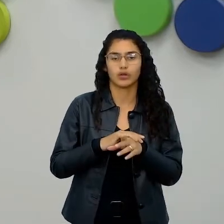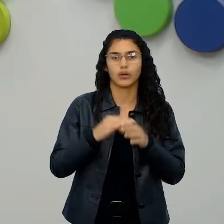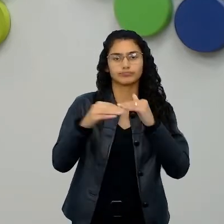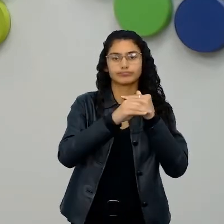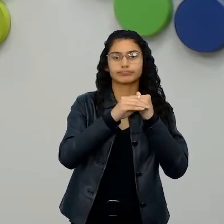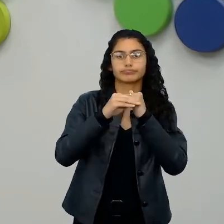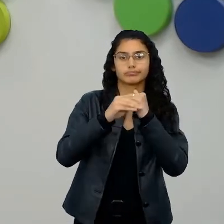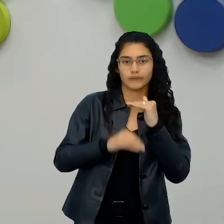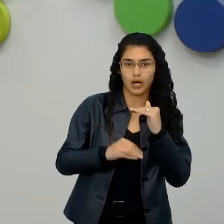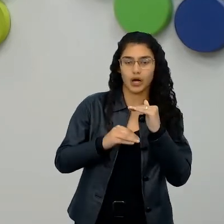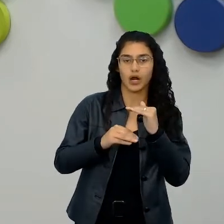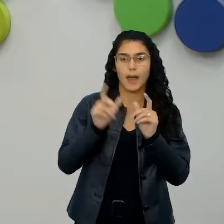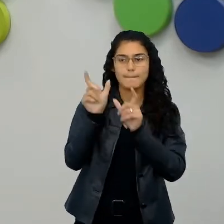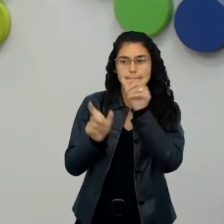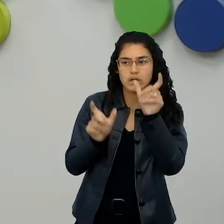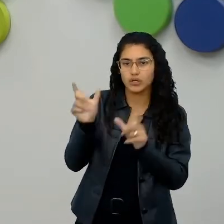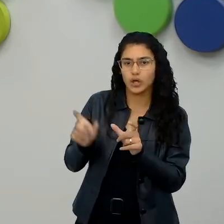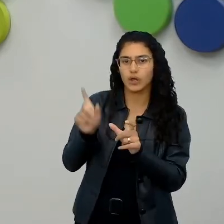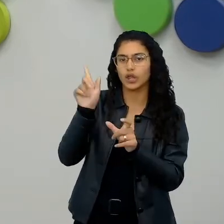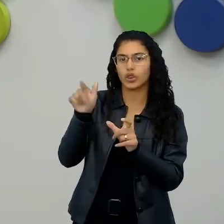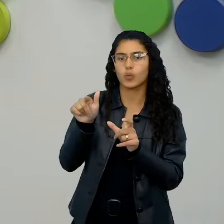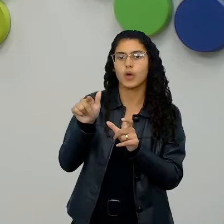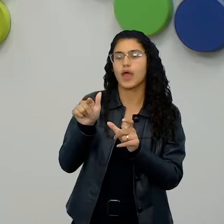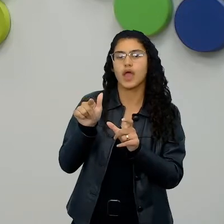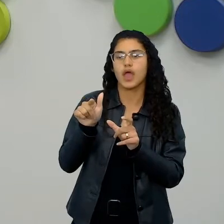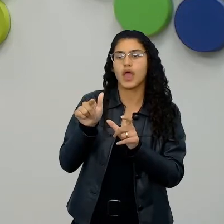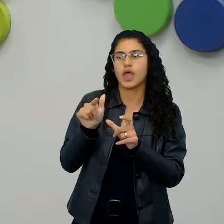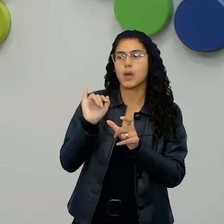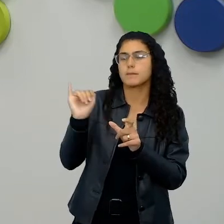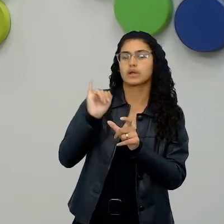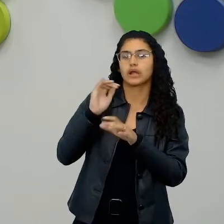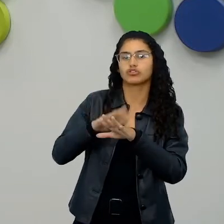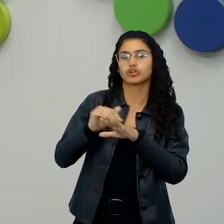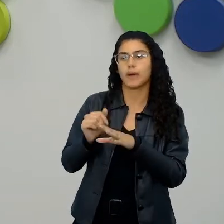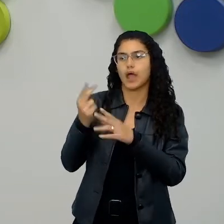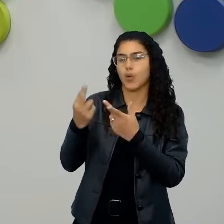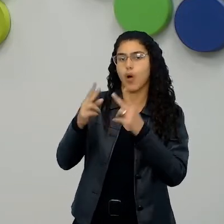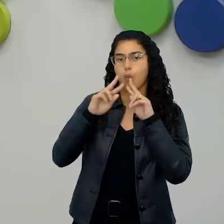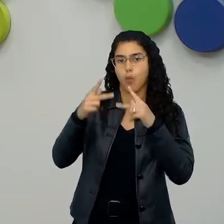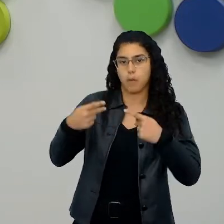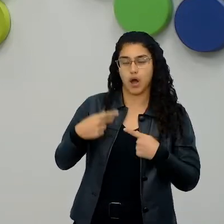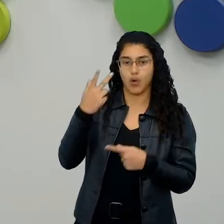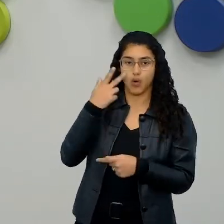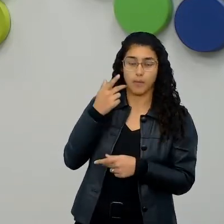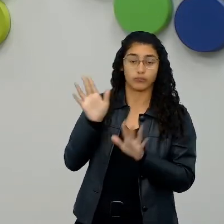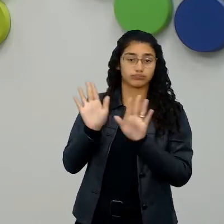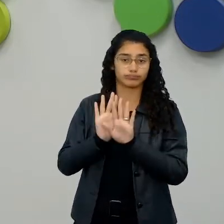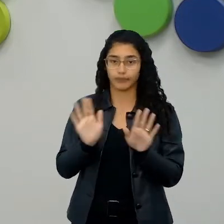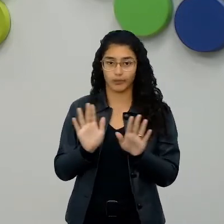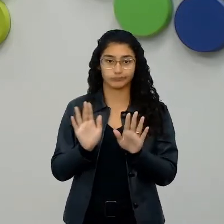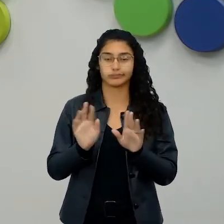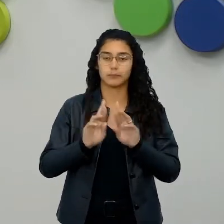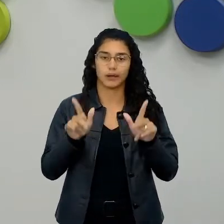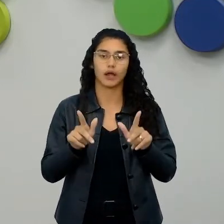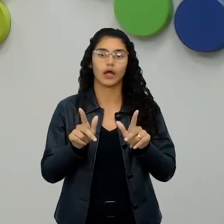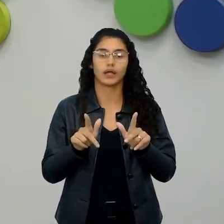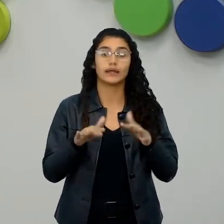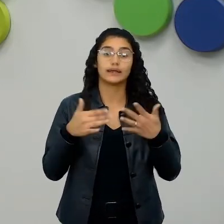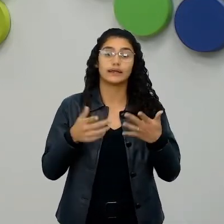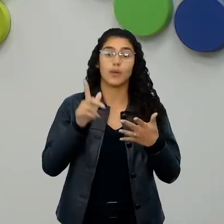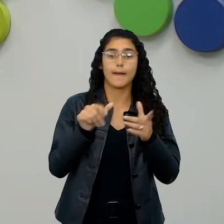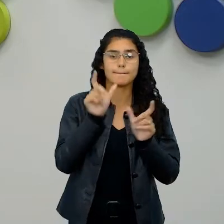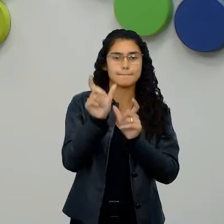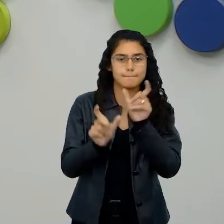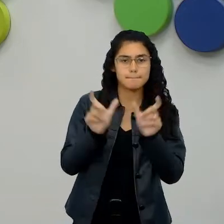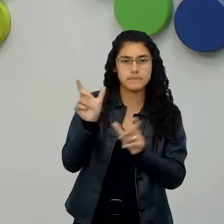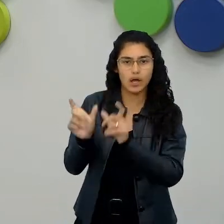desumanidade, né? Que são pessoas que não são dignas de serem chamadas de seres humanos, e que, portanto, são